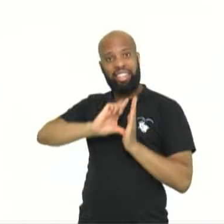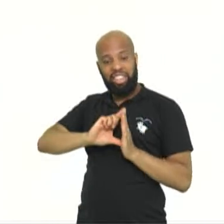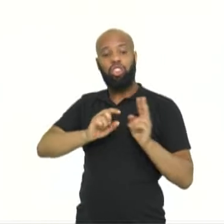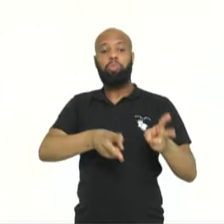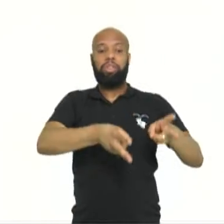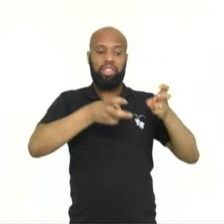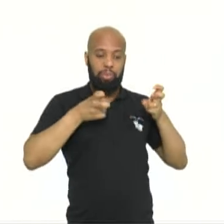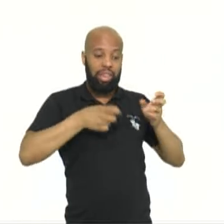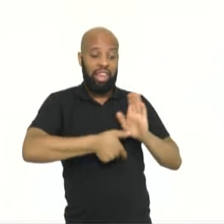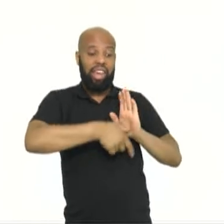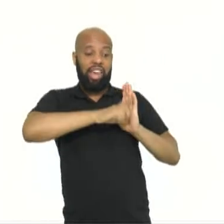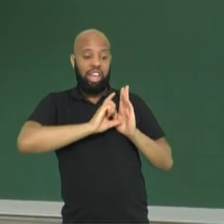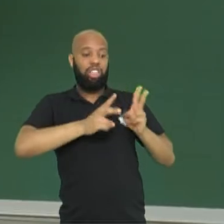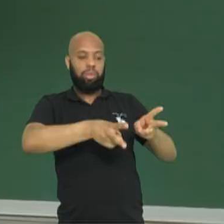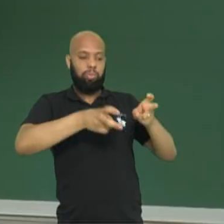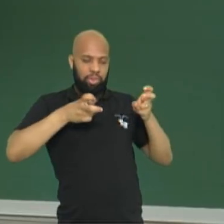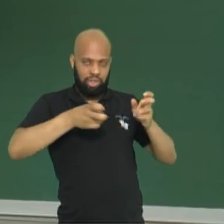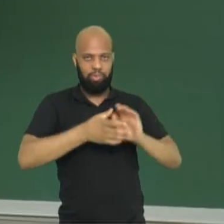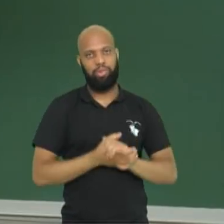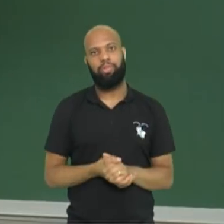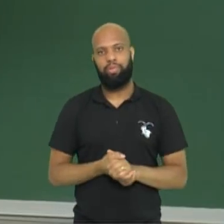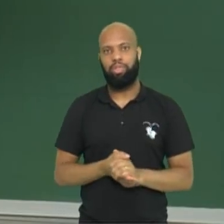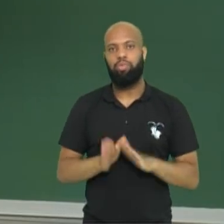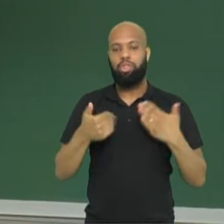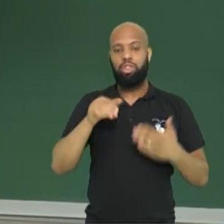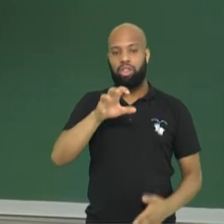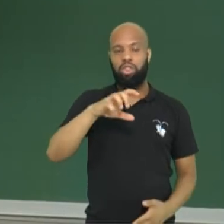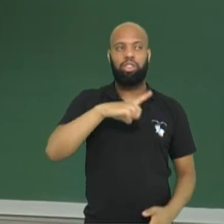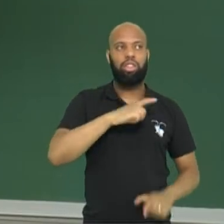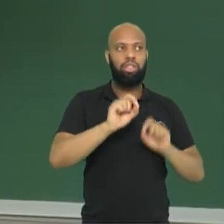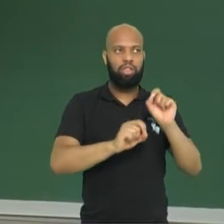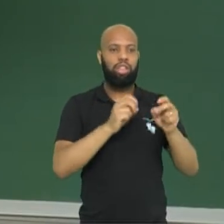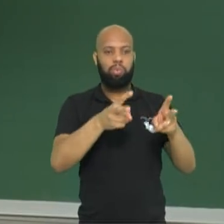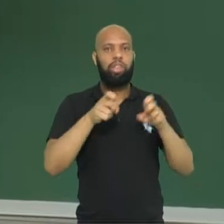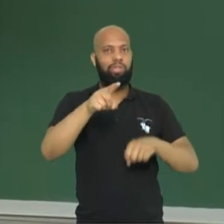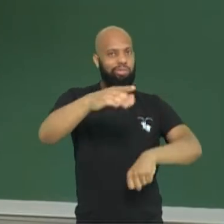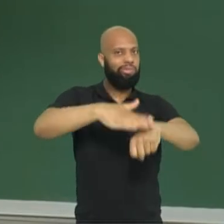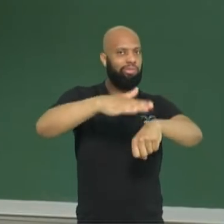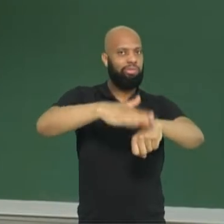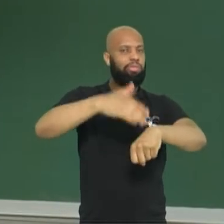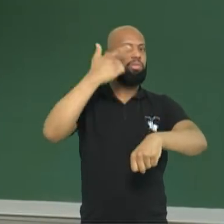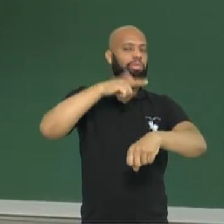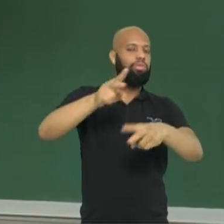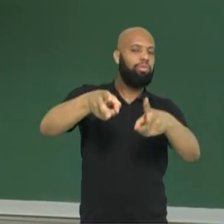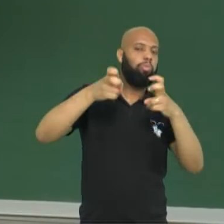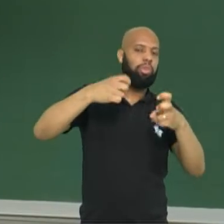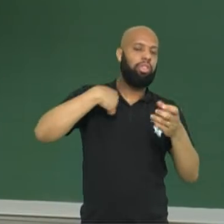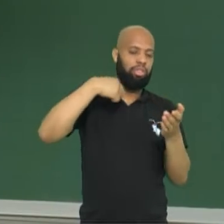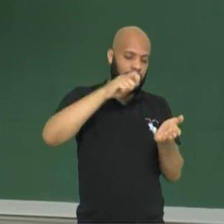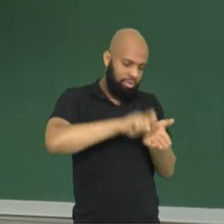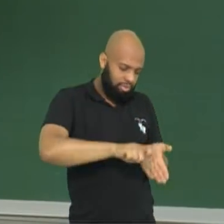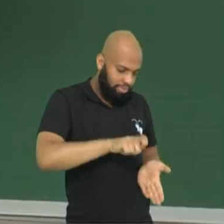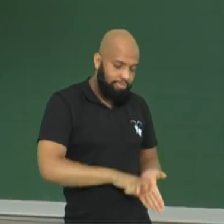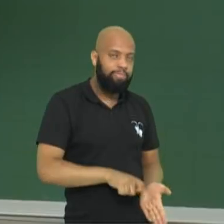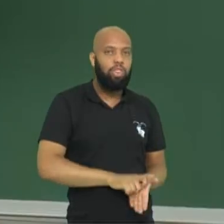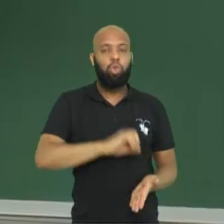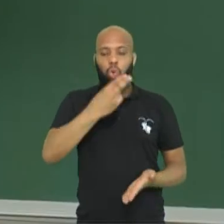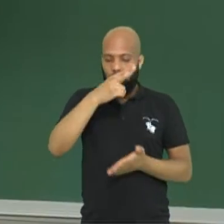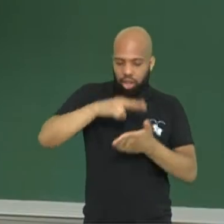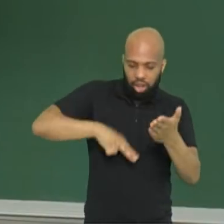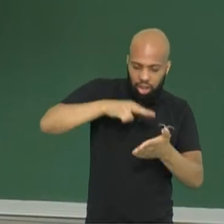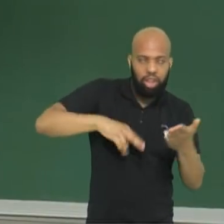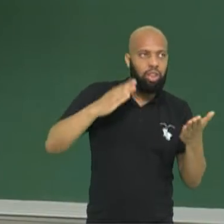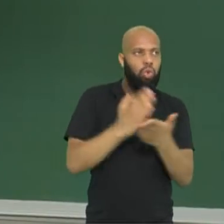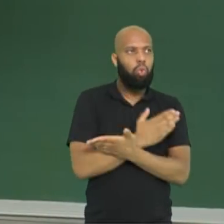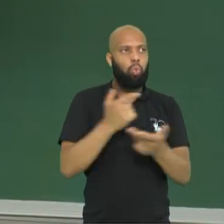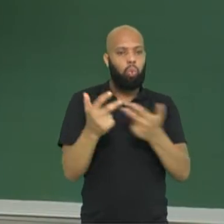de perceber, né? Então, isso tem que ser percebido por você, né? Quando estiver escrevendo ou lendo,